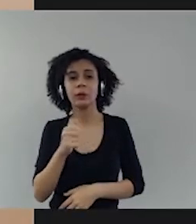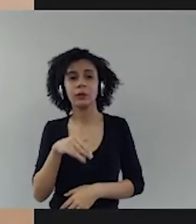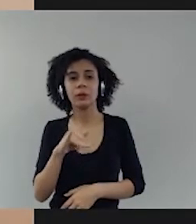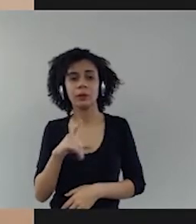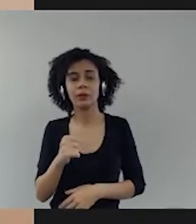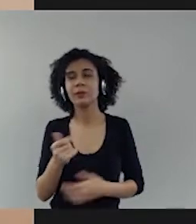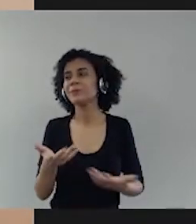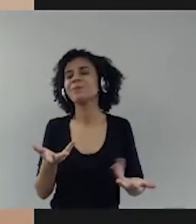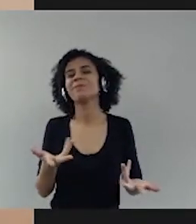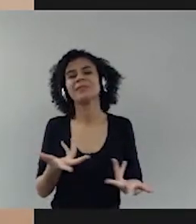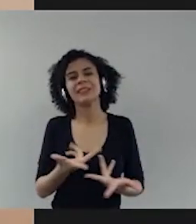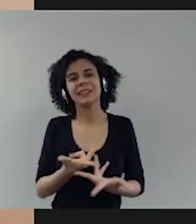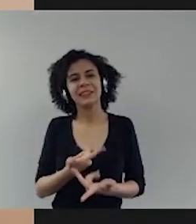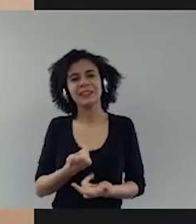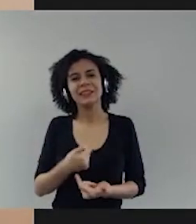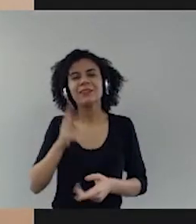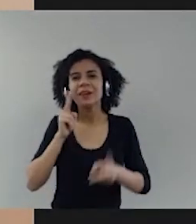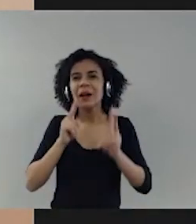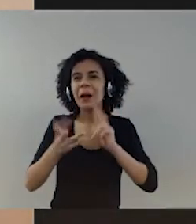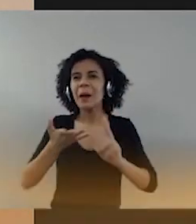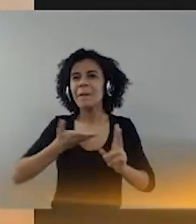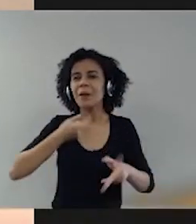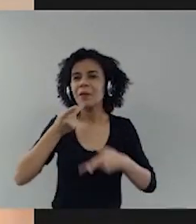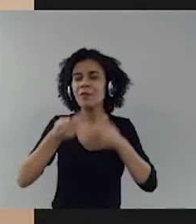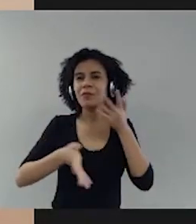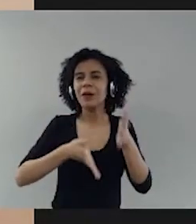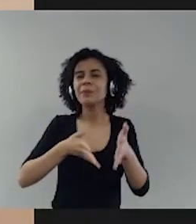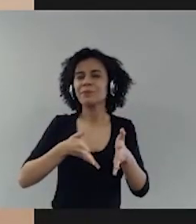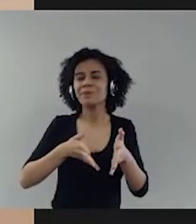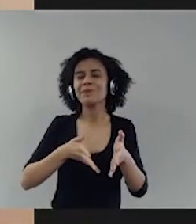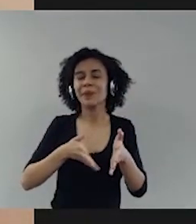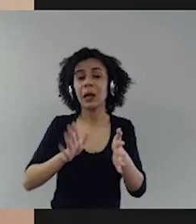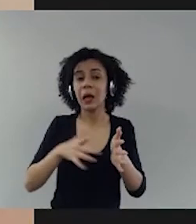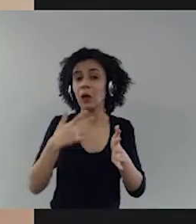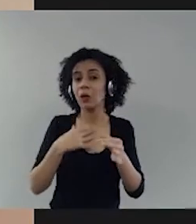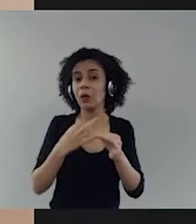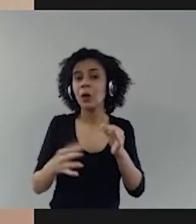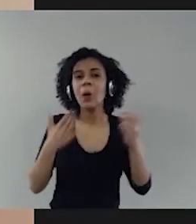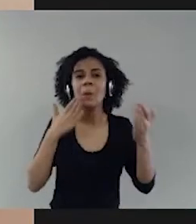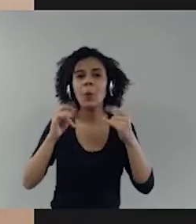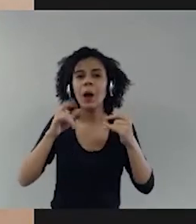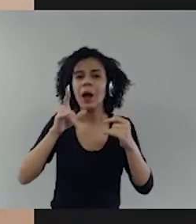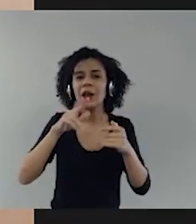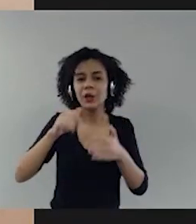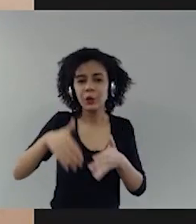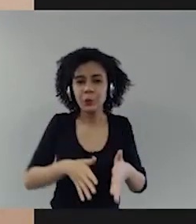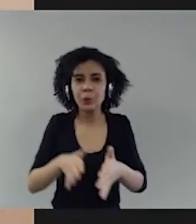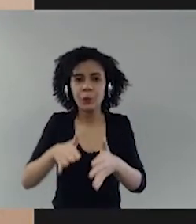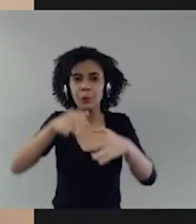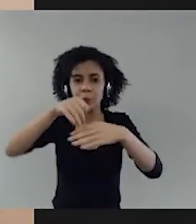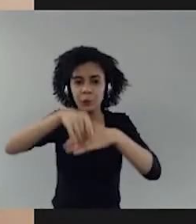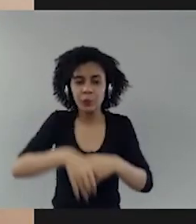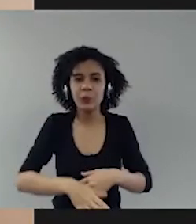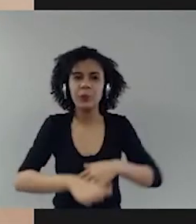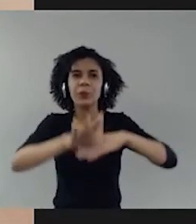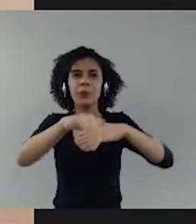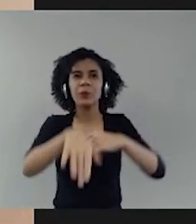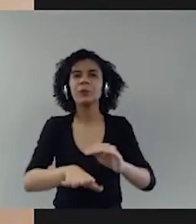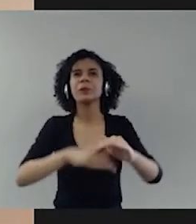Bom, que delícia ouvir meus colegas e, na verdade, uma sequência, como um rio que flui, caudaloso e muito grande,